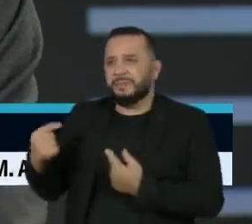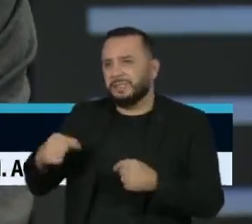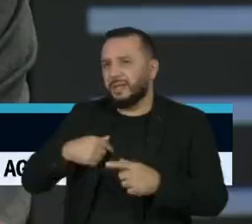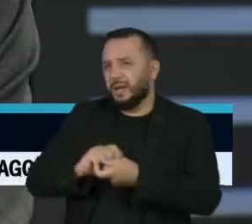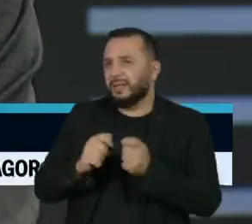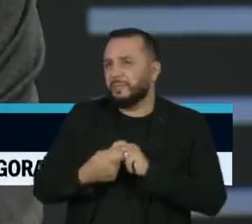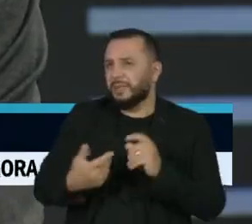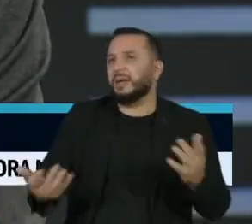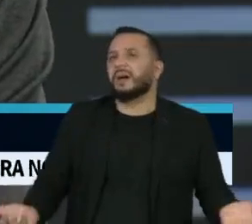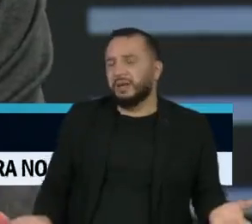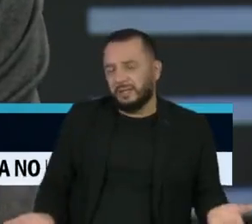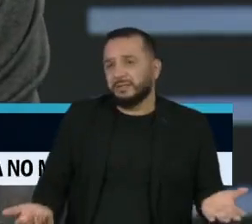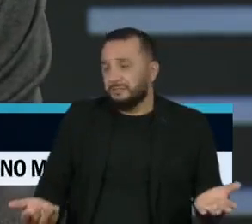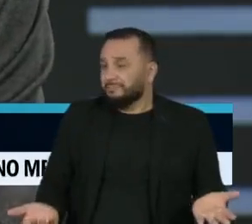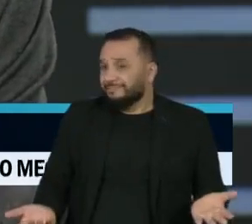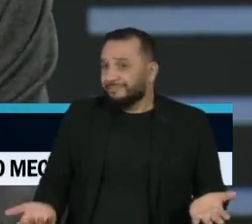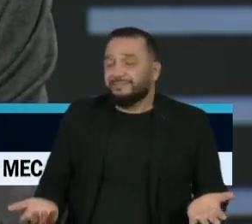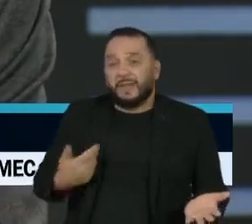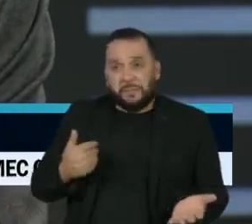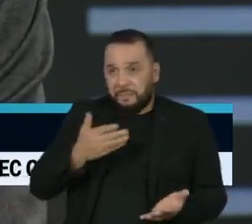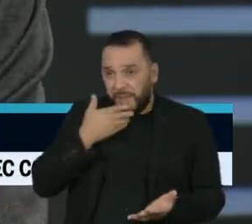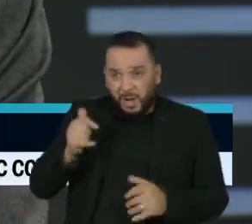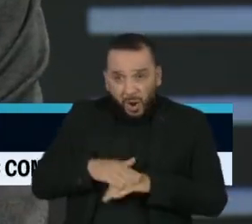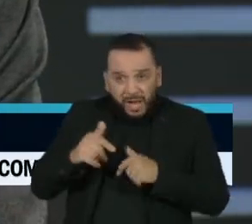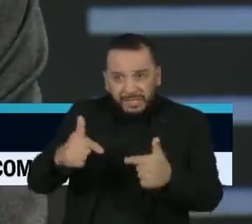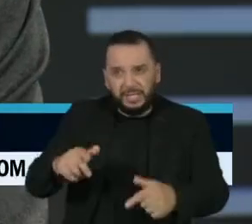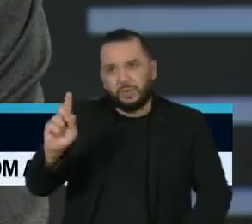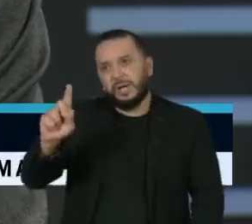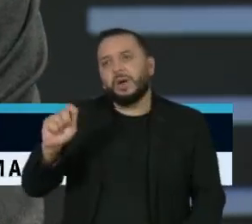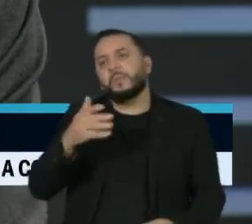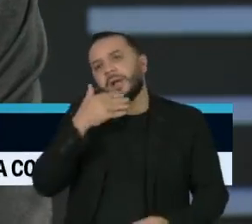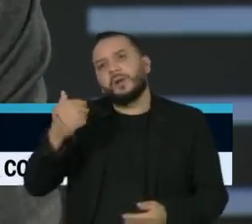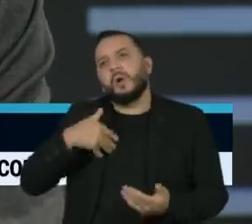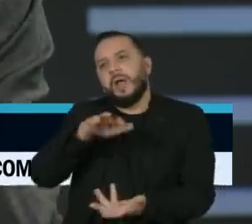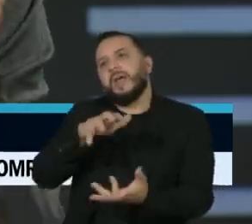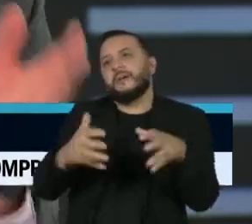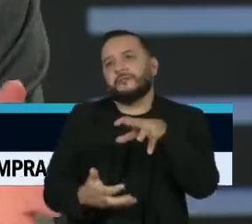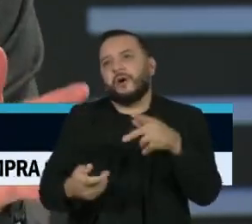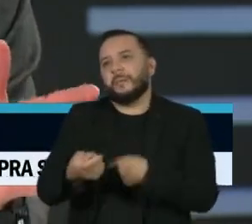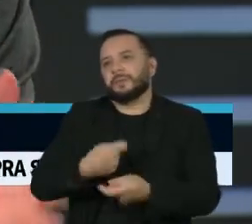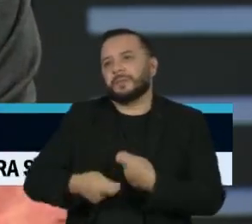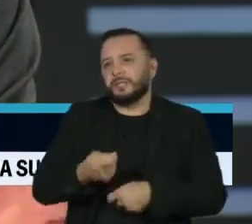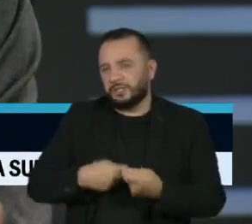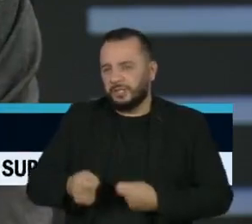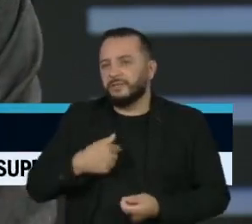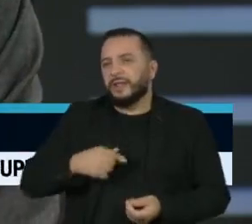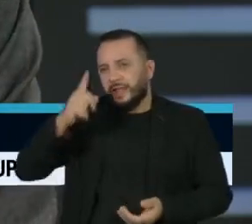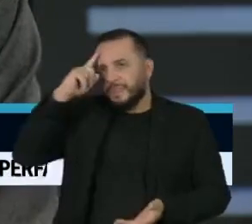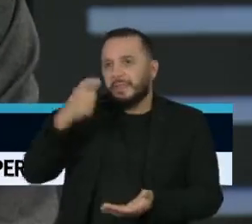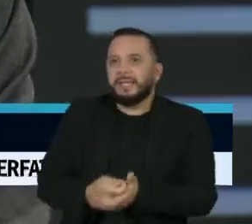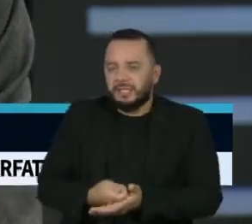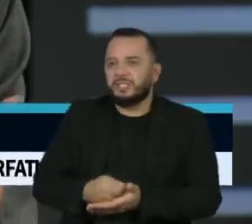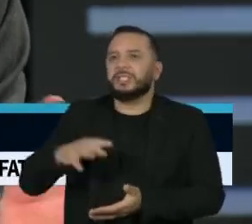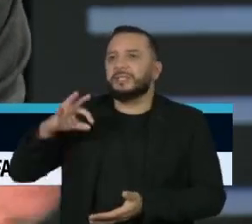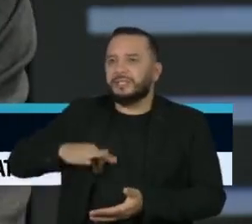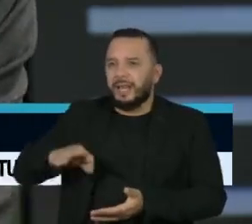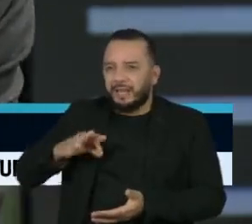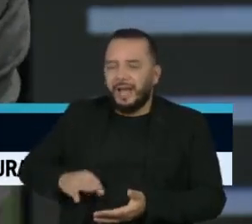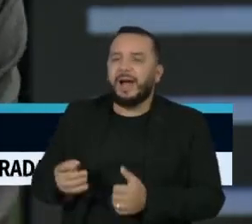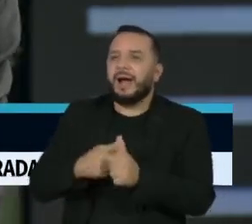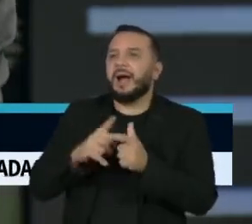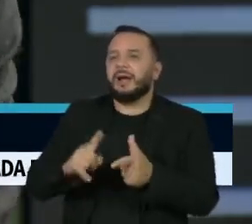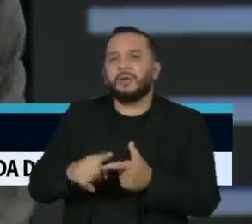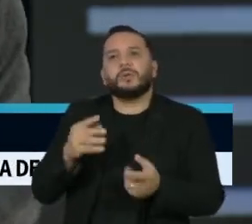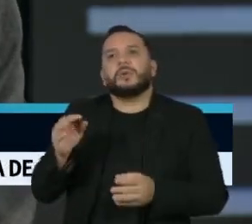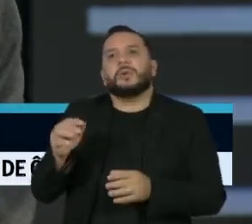isso. É a melhor política? Não. O correto seria fazer uma reforma administrativa, definir-se quais são as carreiras, quais são os planos, etc. E